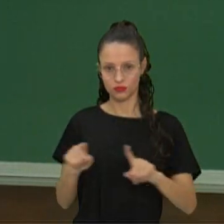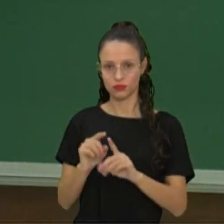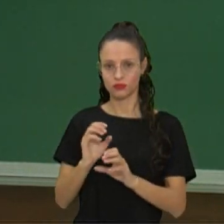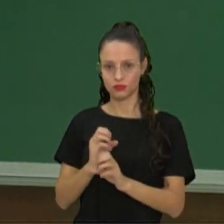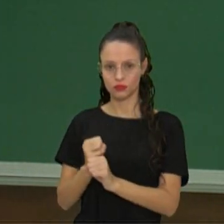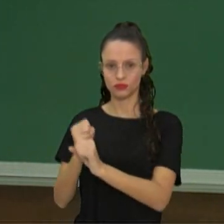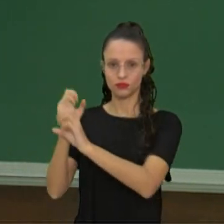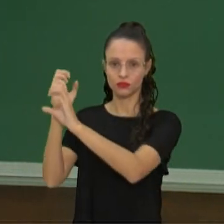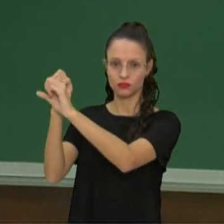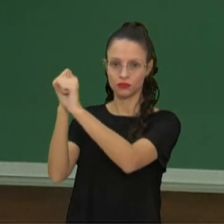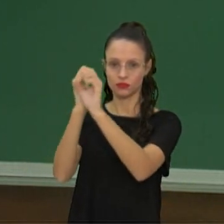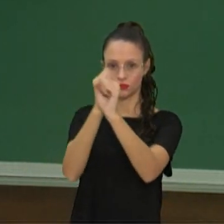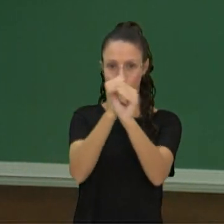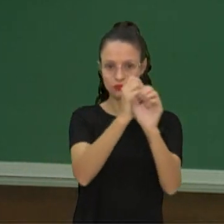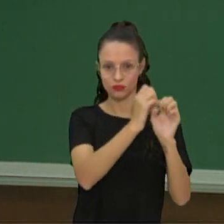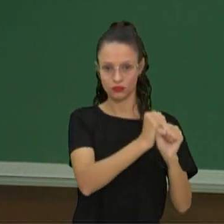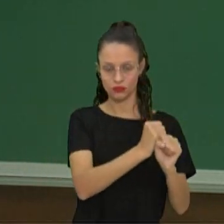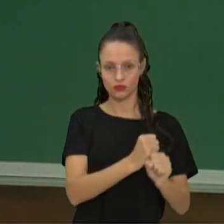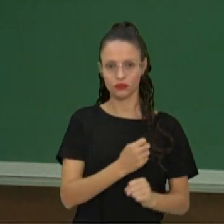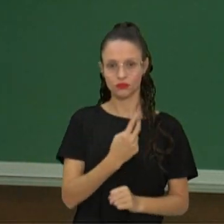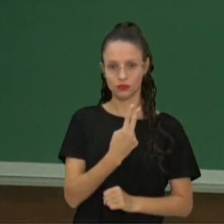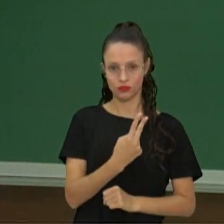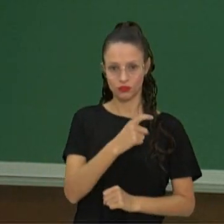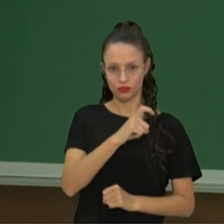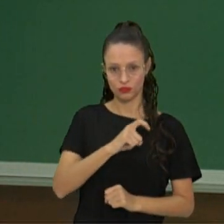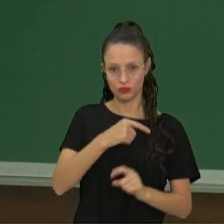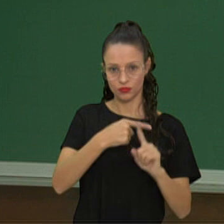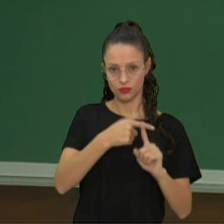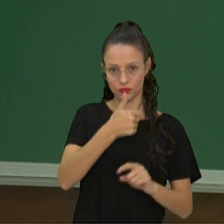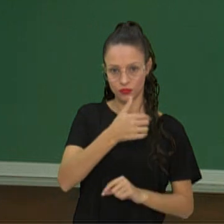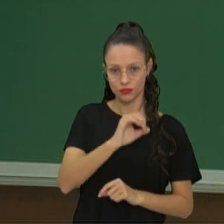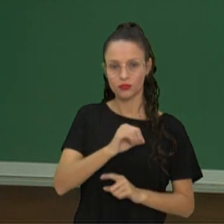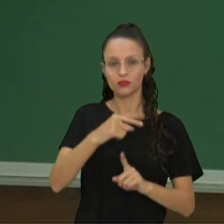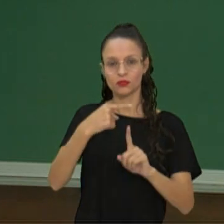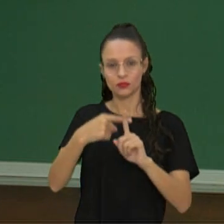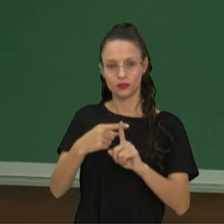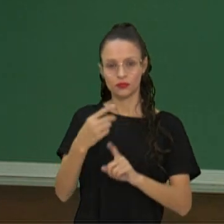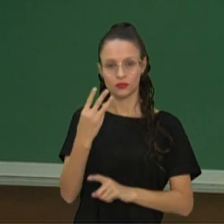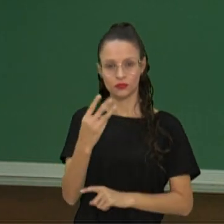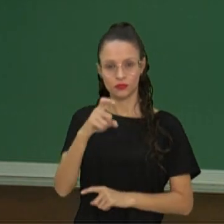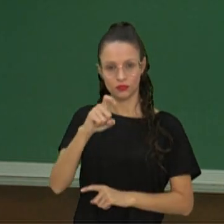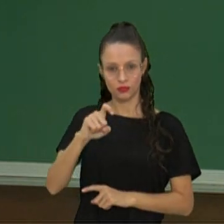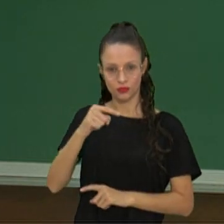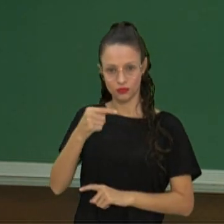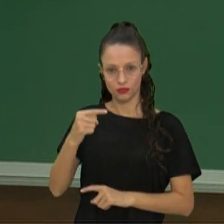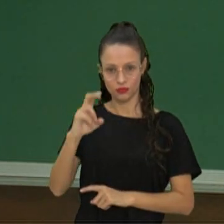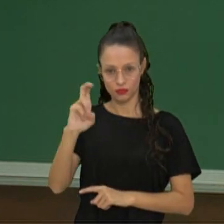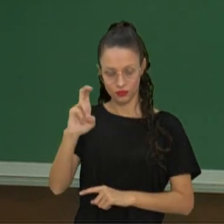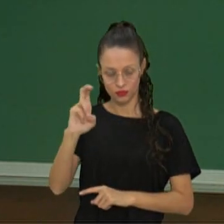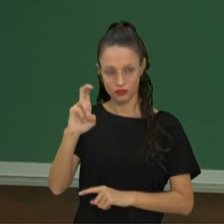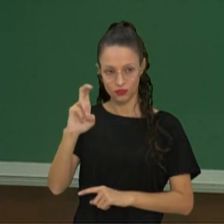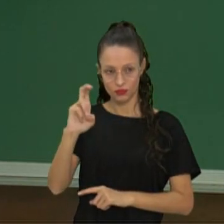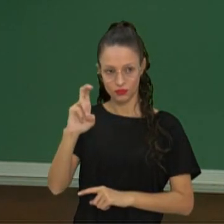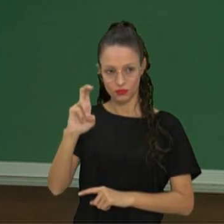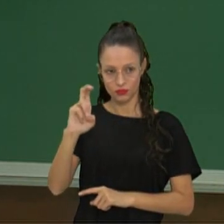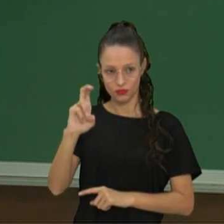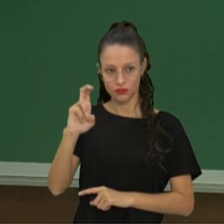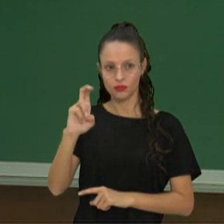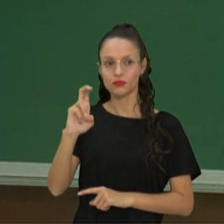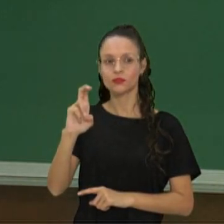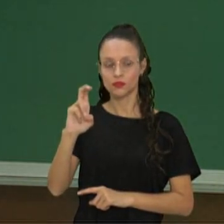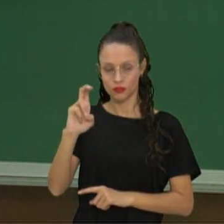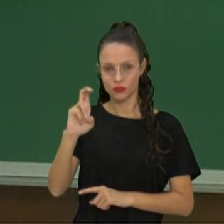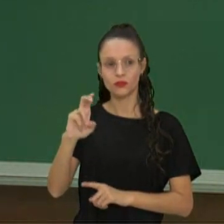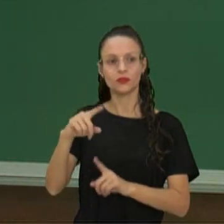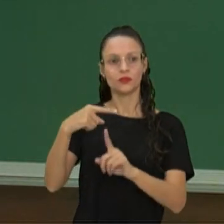Então eu tenho 2x mais 10, mais 3x menos 5. Aqui em cima eu tenho 2x mais 10 e aqui na lateral eu